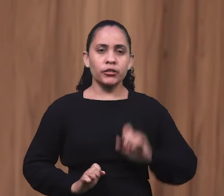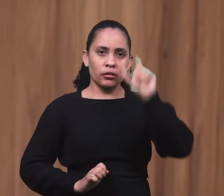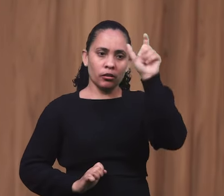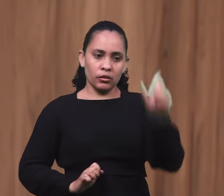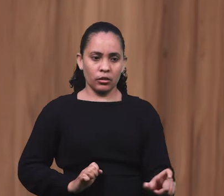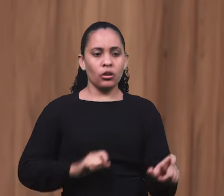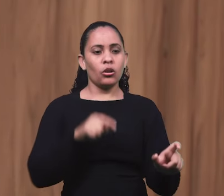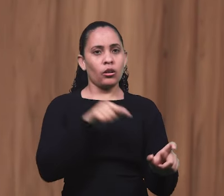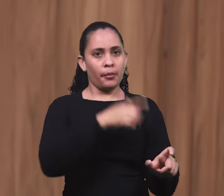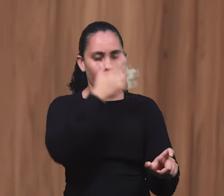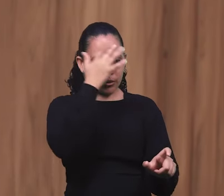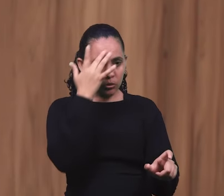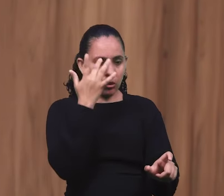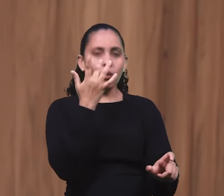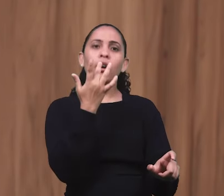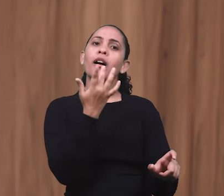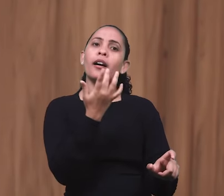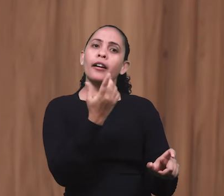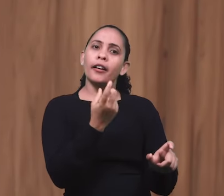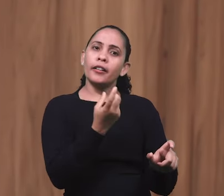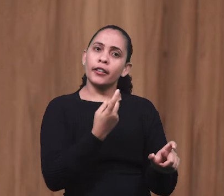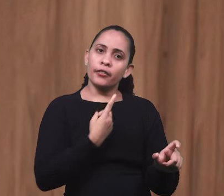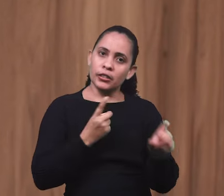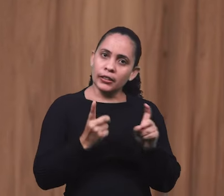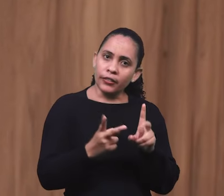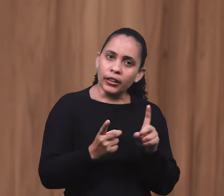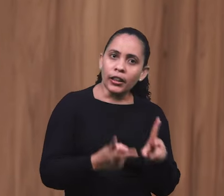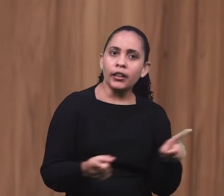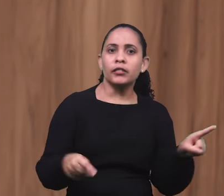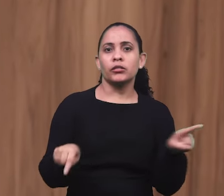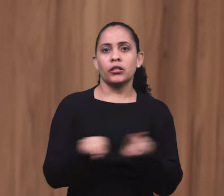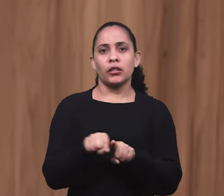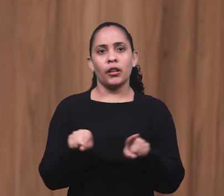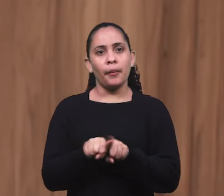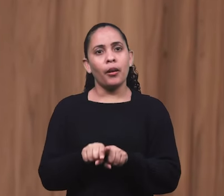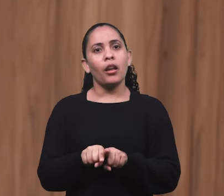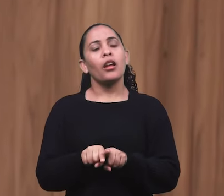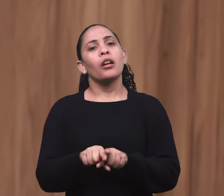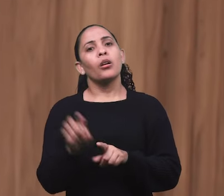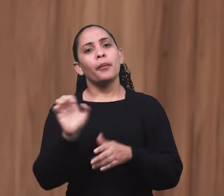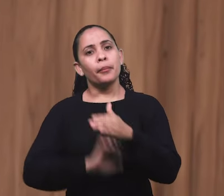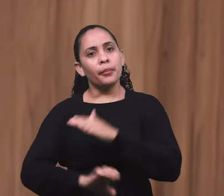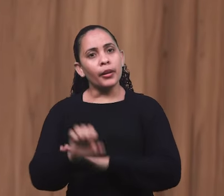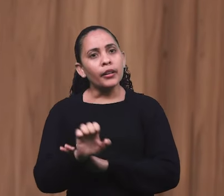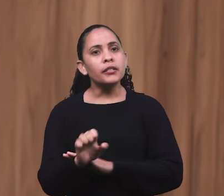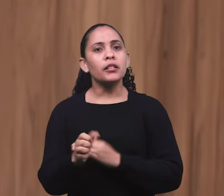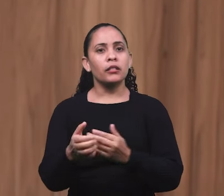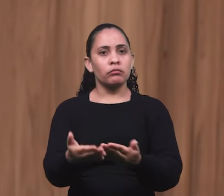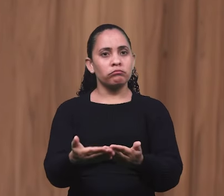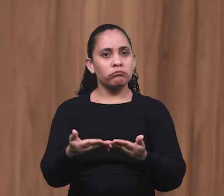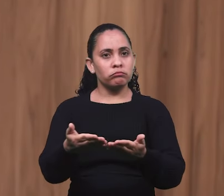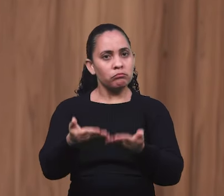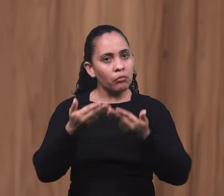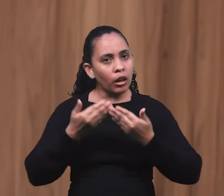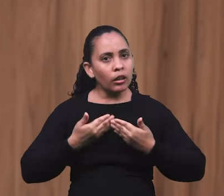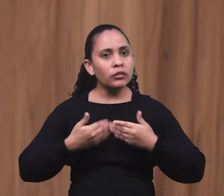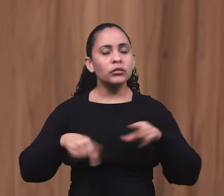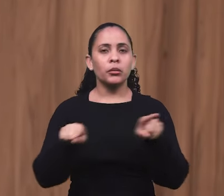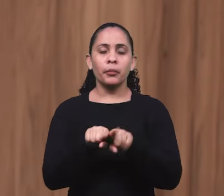com o fornecedor, ético com o Estado, que você tem que pagar seus tributos. Você tem que ser ético com a família.